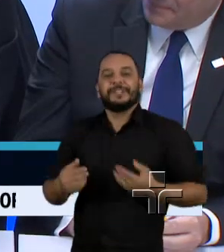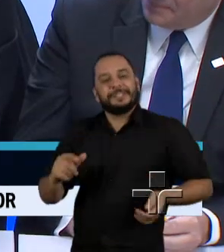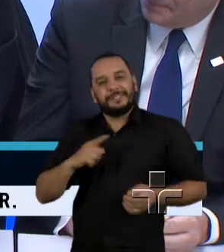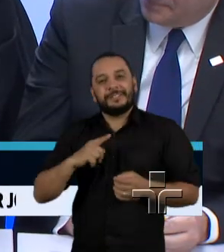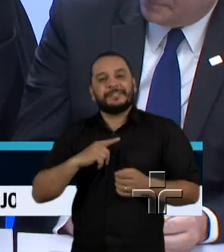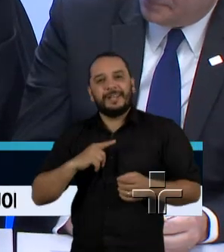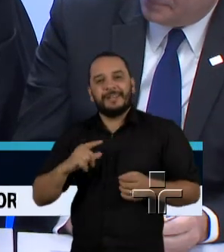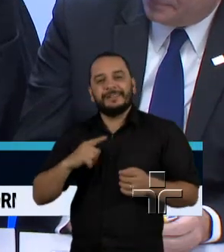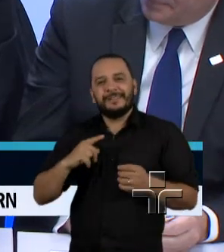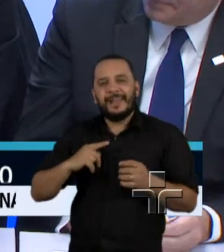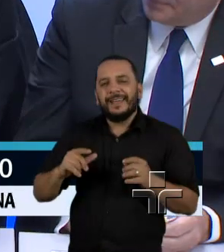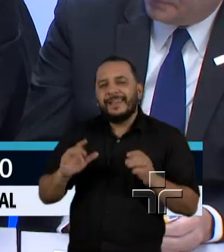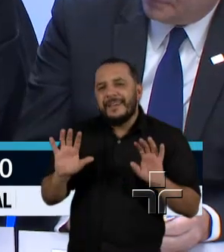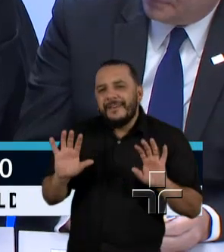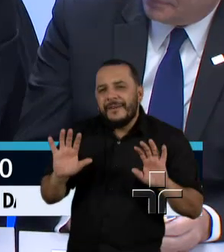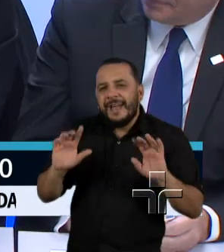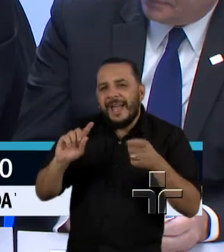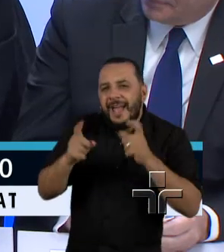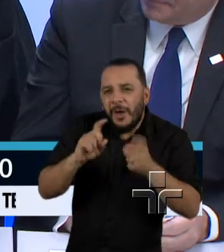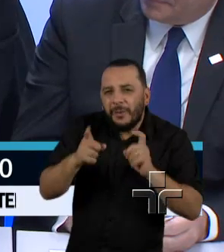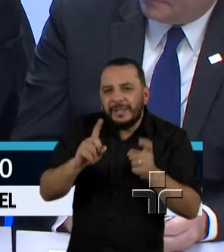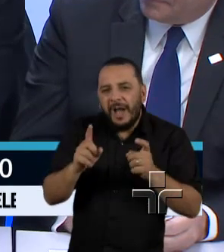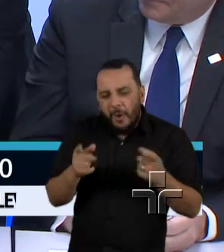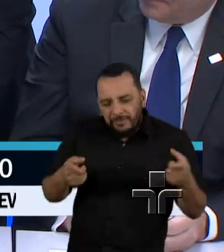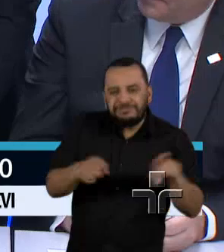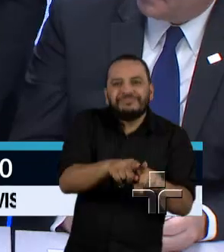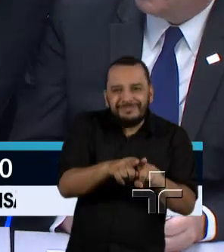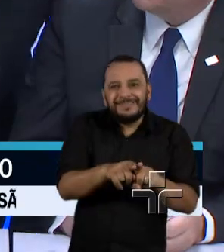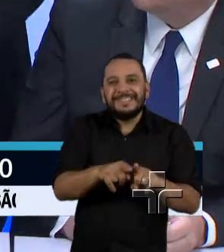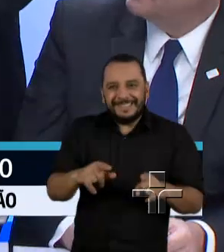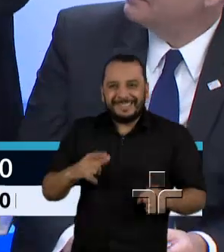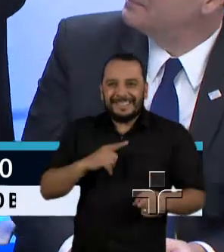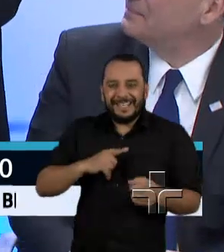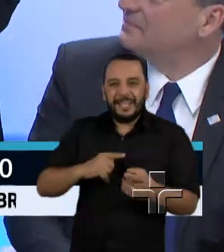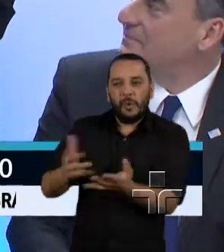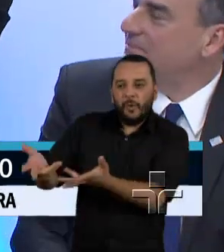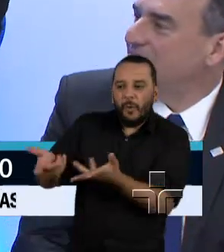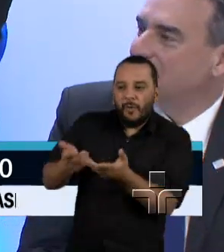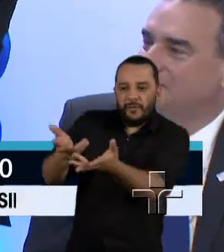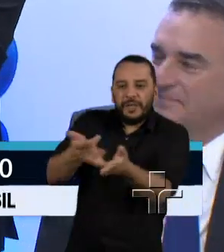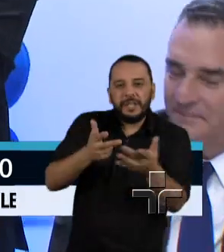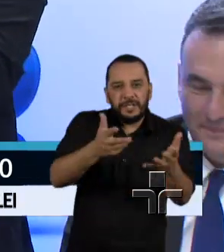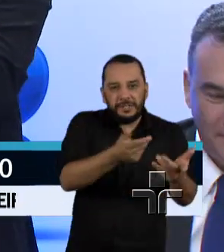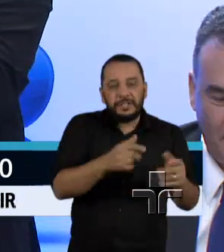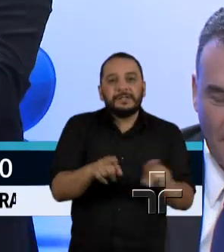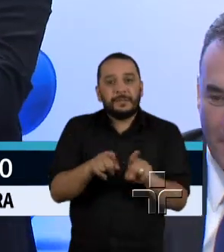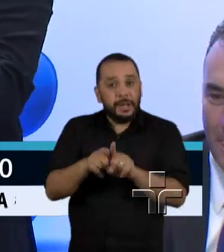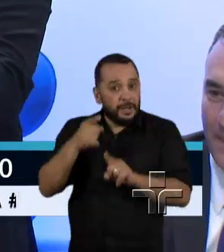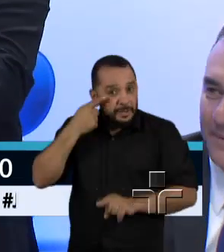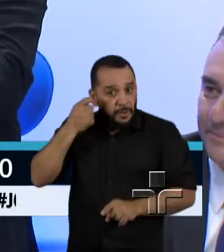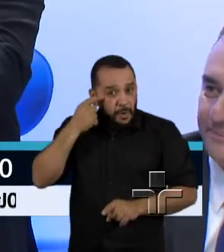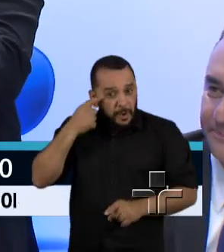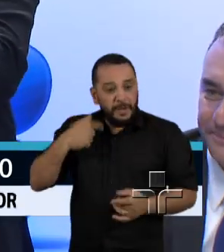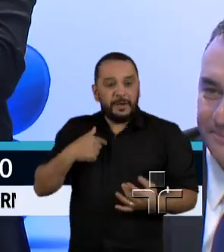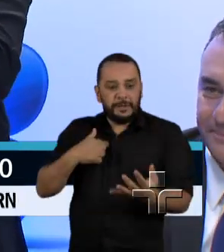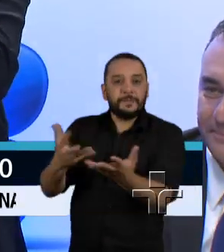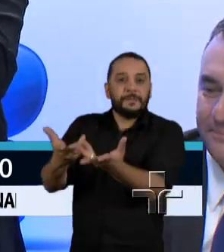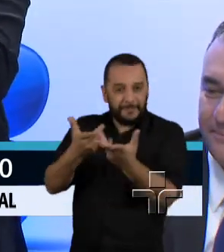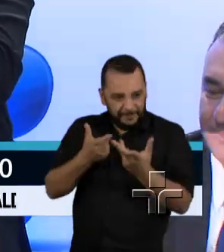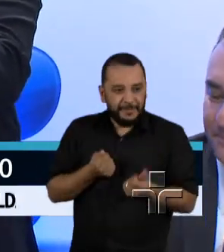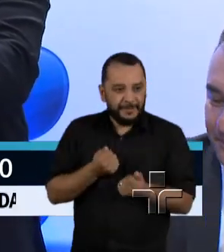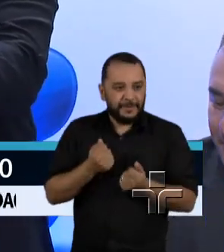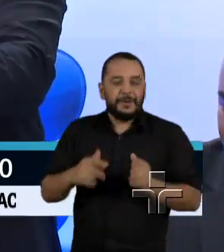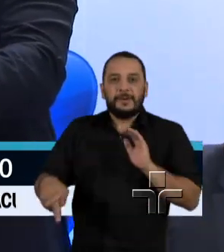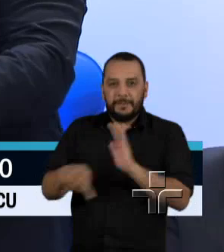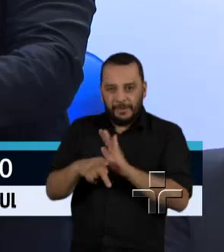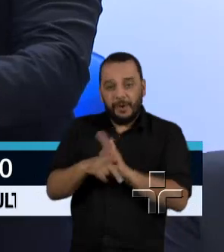deputado federal Alexandre Frota ao PSDB foi concorrida. O convite foi feito pelo governador de São Paulo, João Dória, depois que Frota